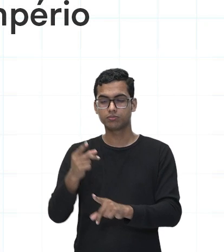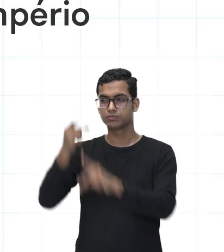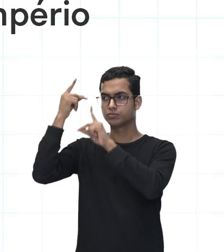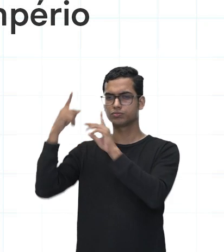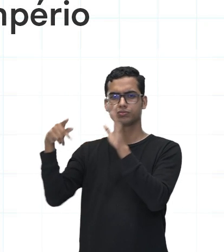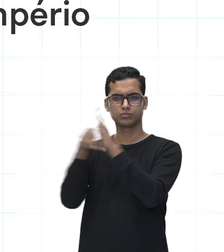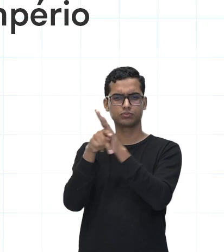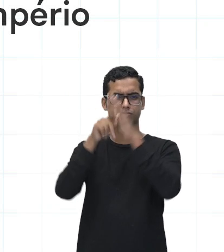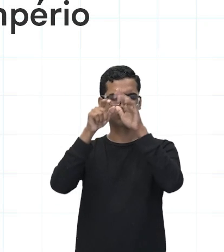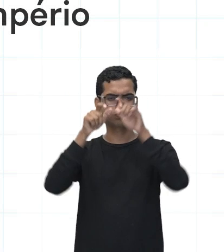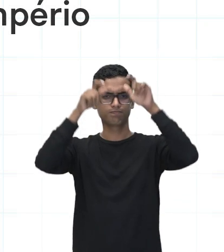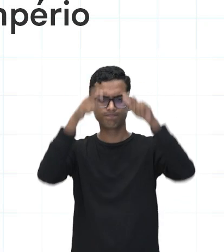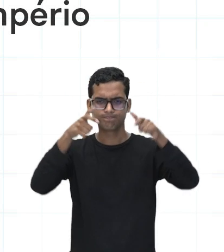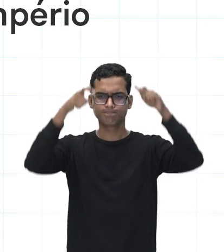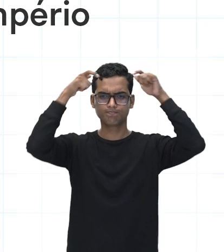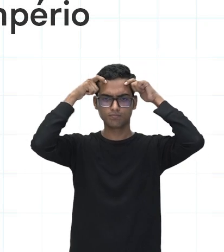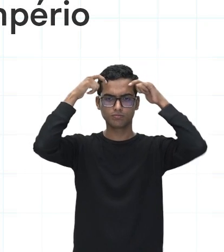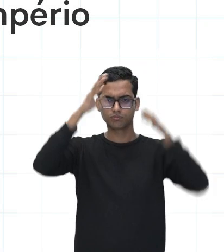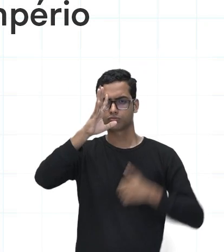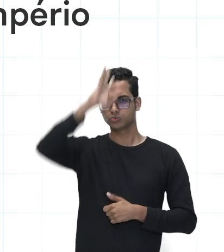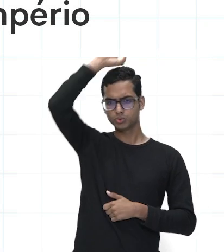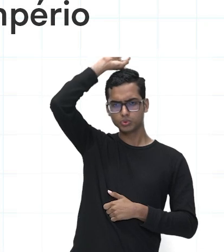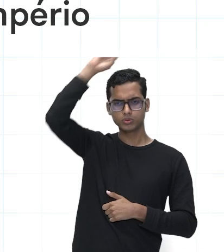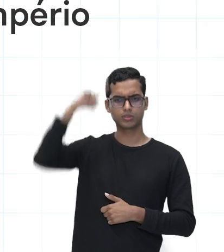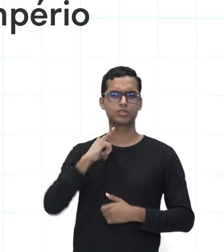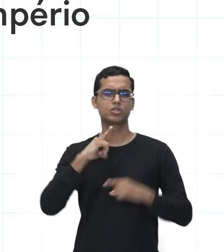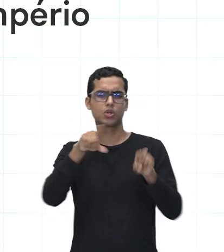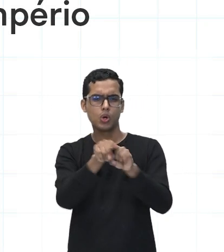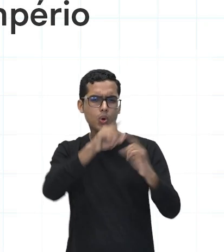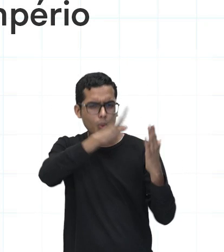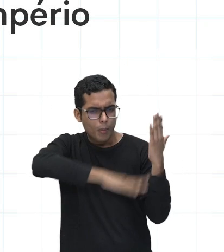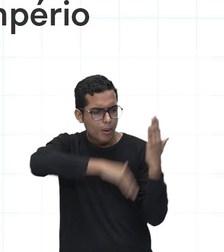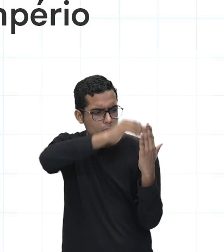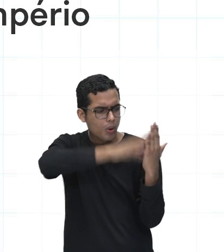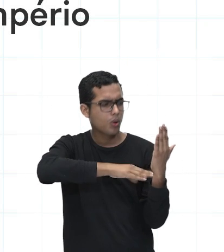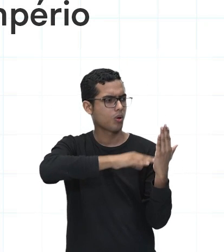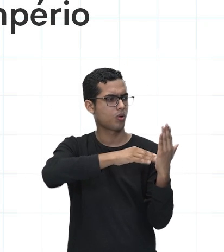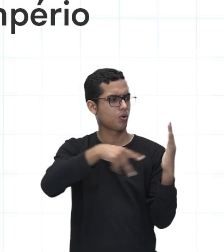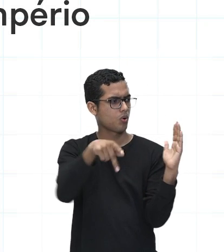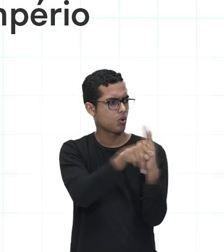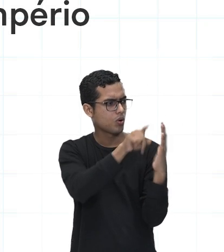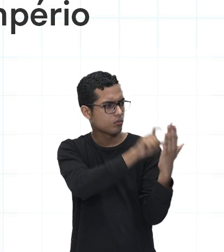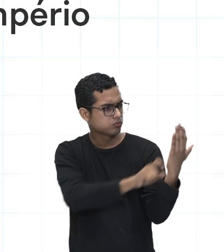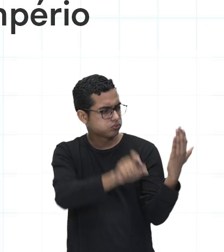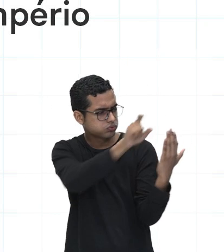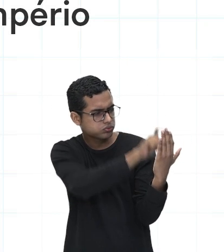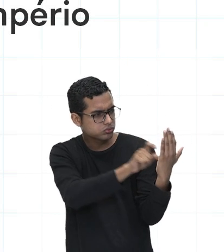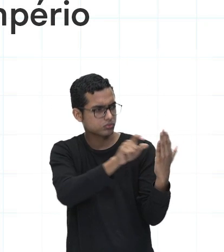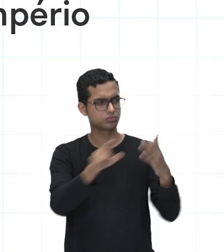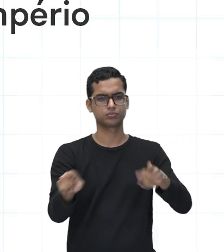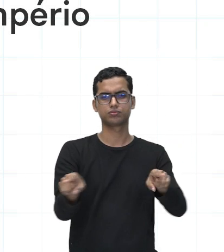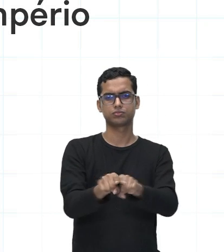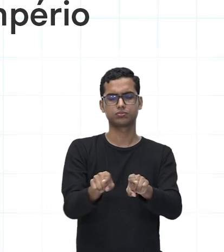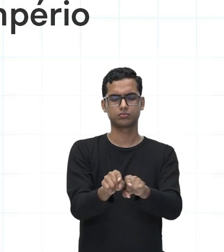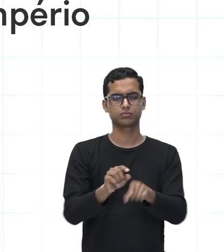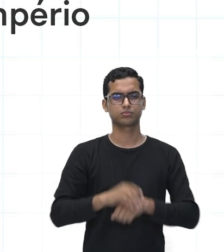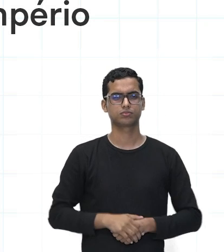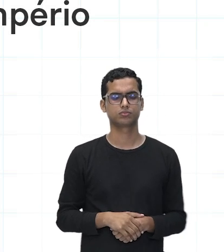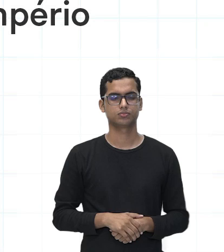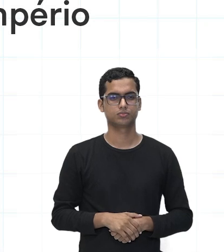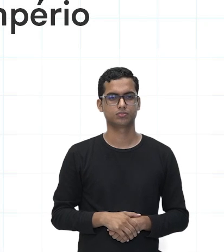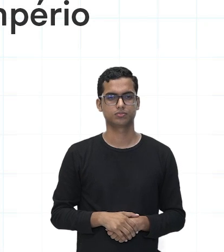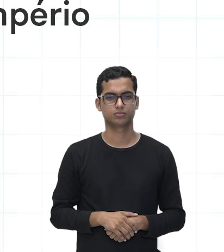já havia essa pintura nas paredes. Vocês puderam também observar lá na